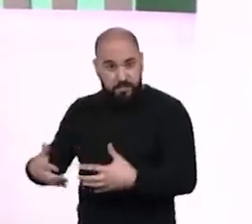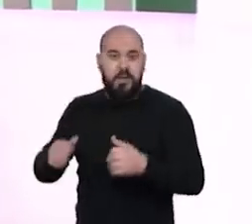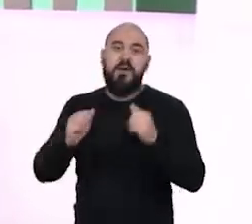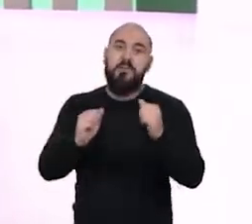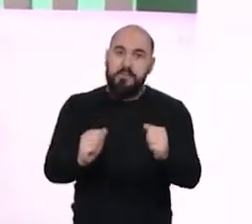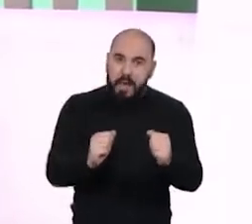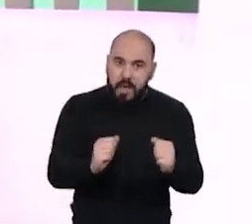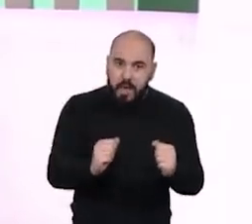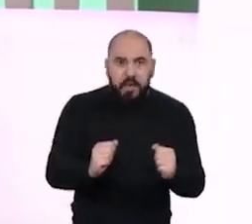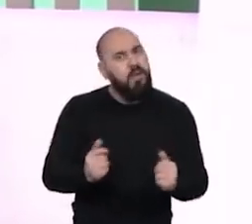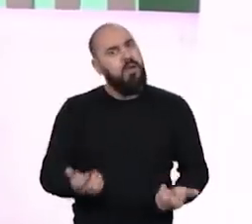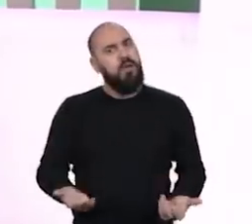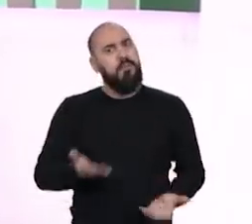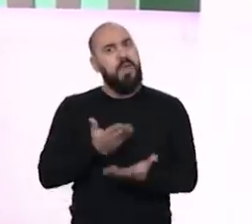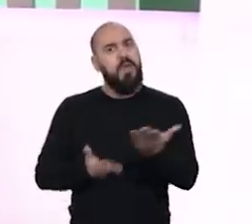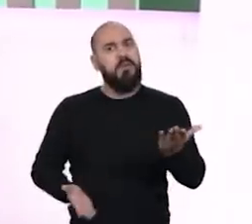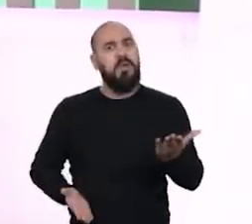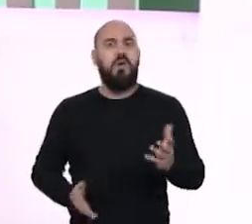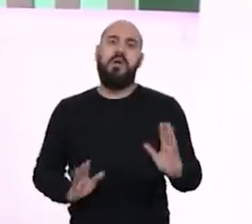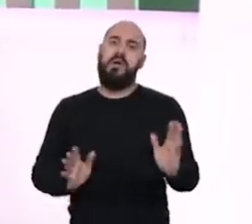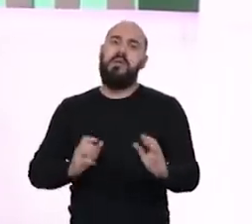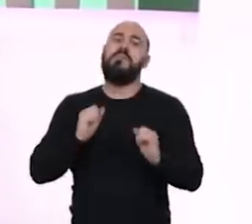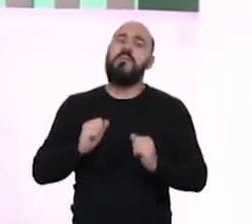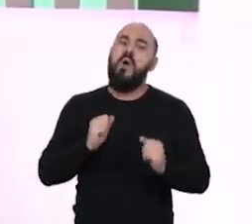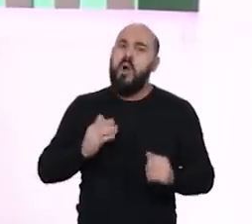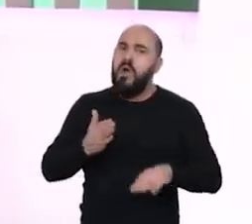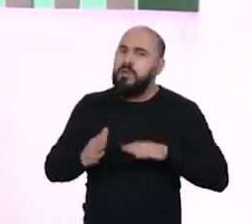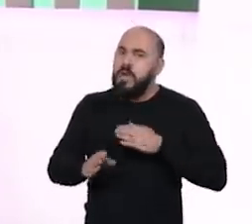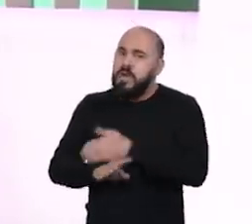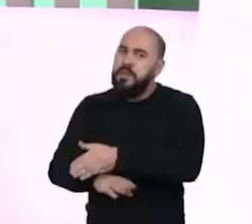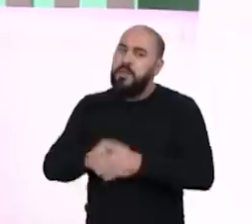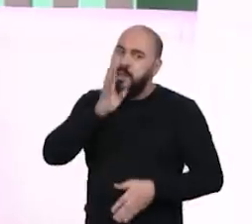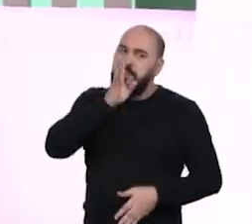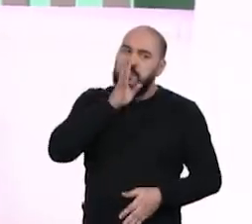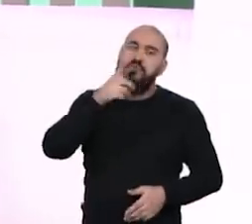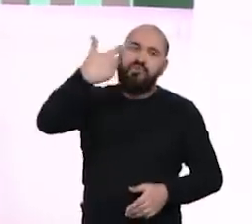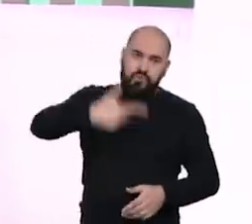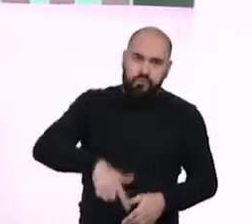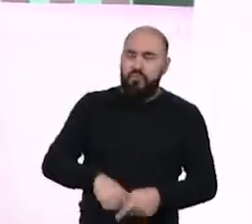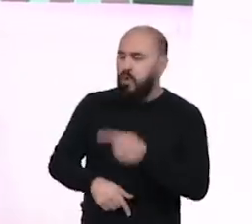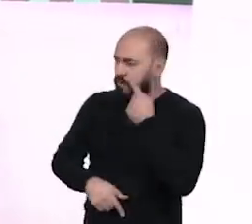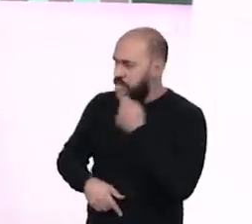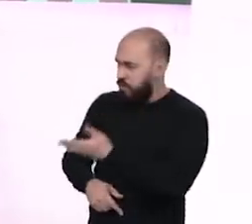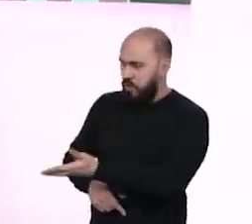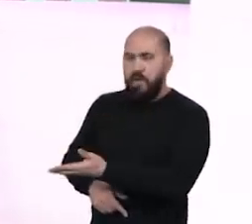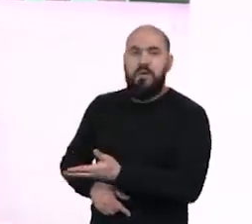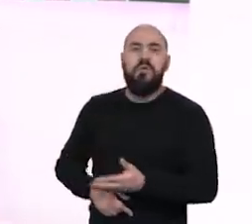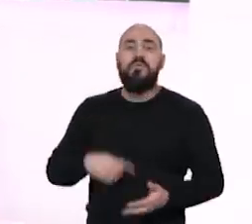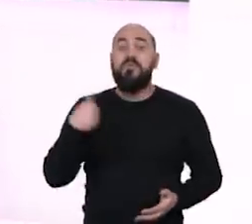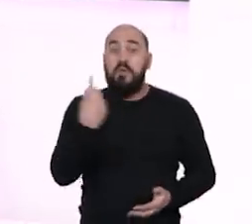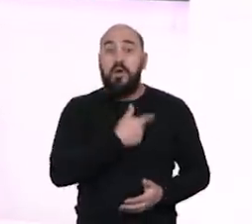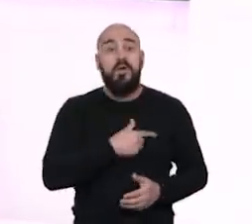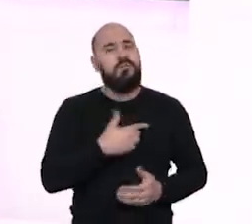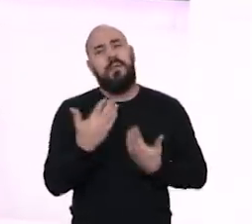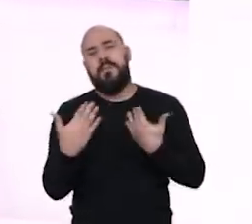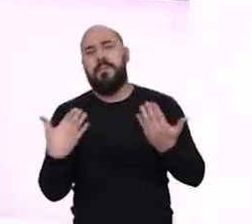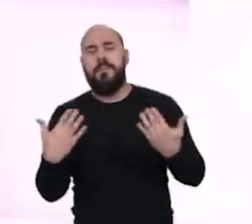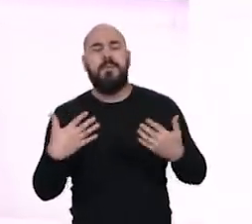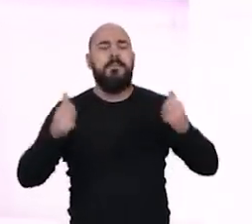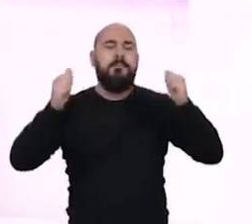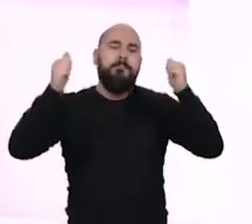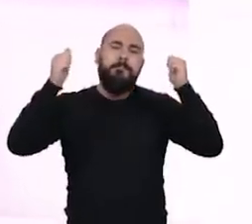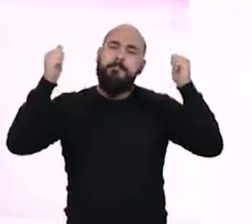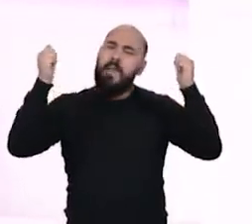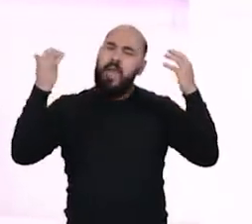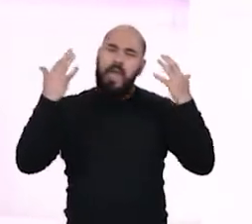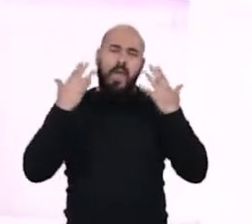NT Play, mas também lá no nosso canal do YouTube, TV Novo Tempo, este conteúdo que foi incrível, abençoador,